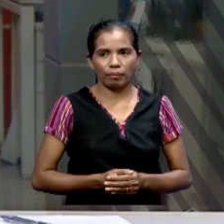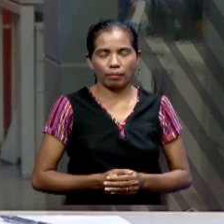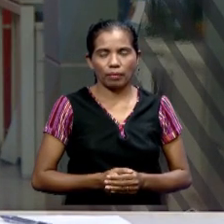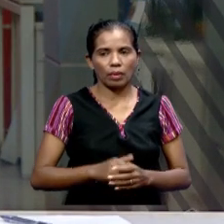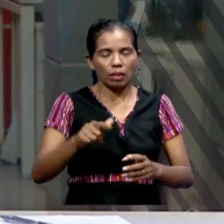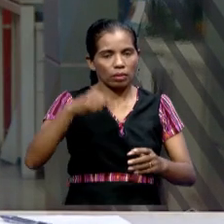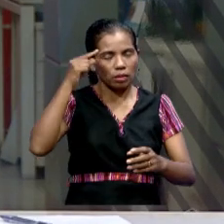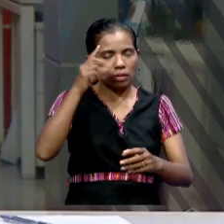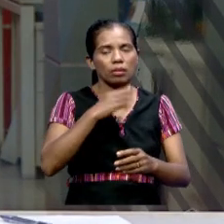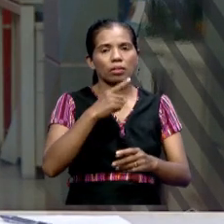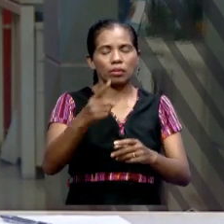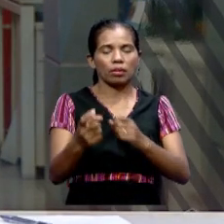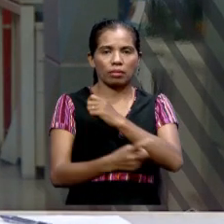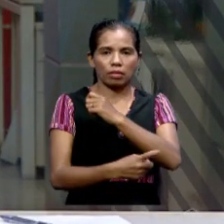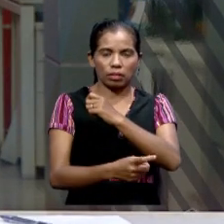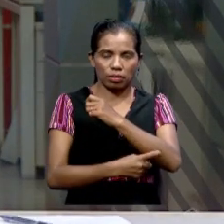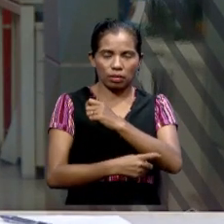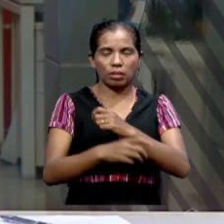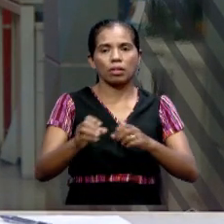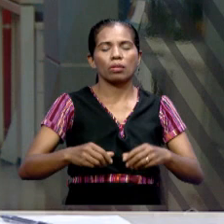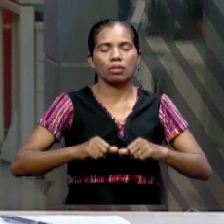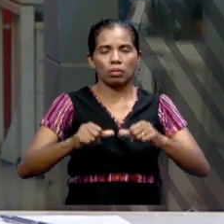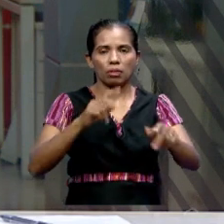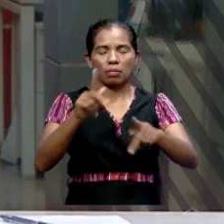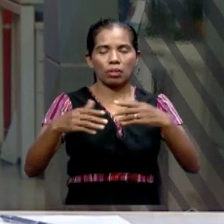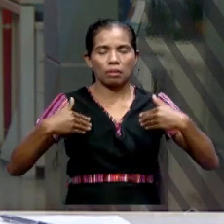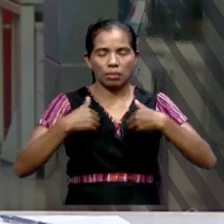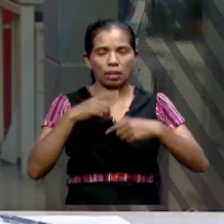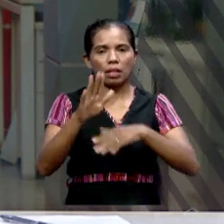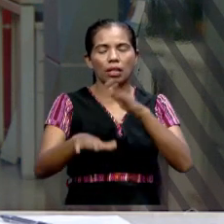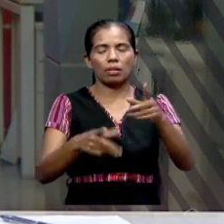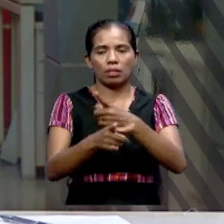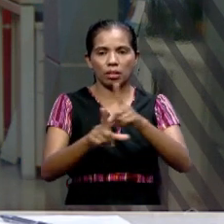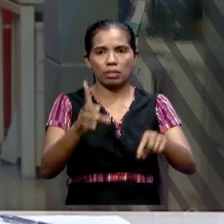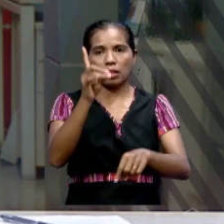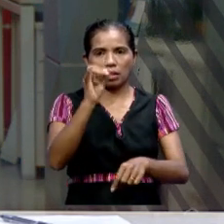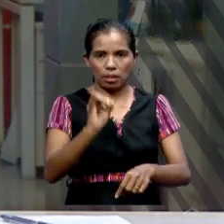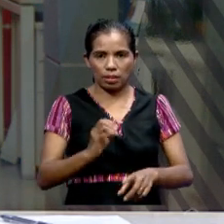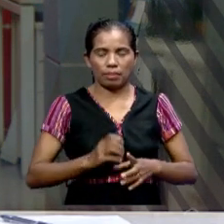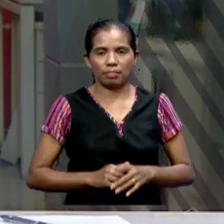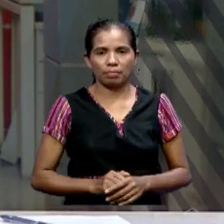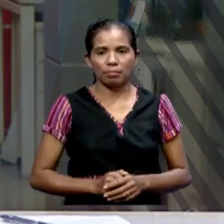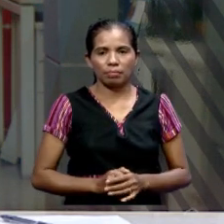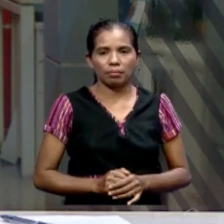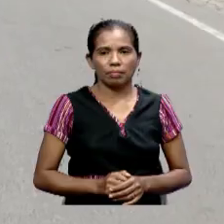Governo se aplica sanção à comunidade nebe continua rústica animal ao livre e capital dele.